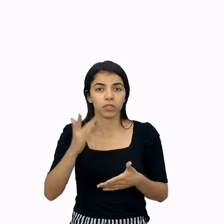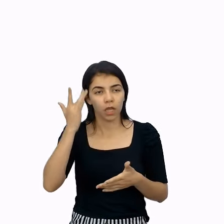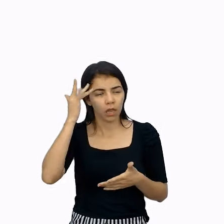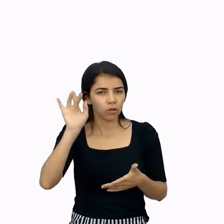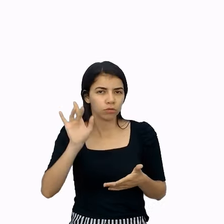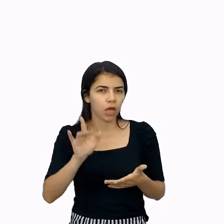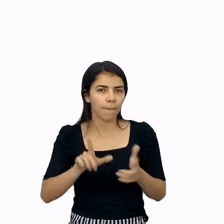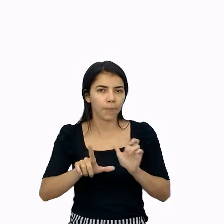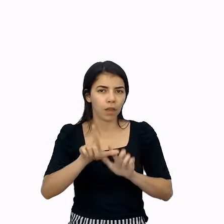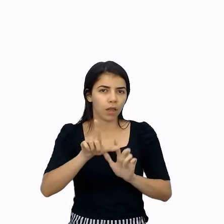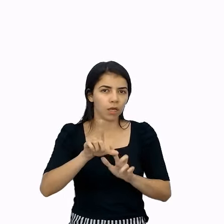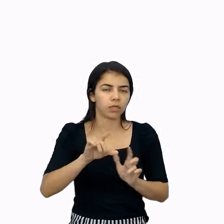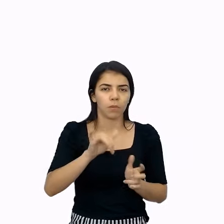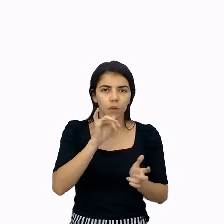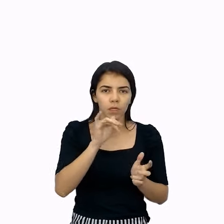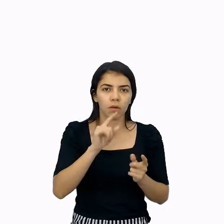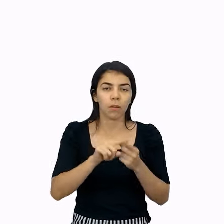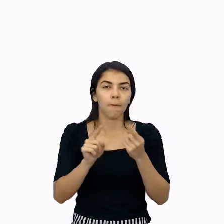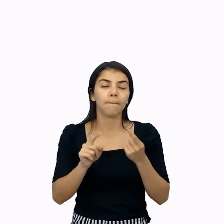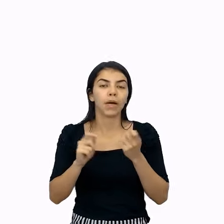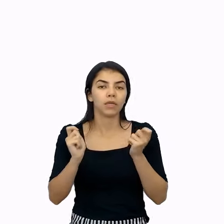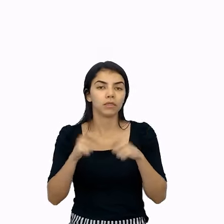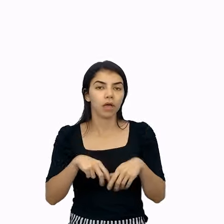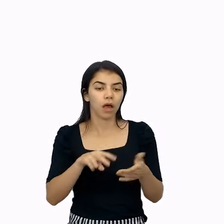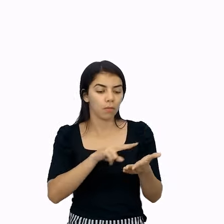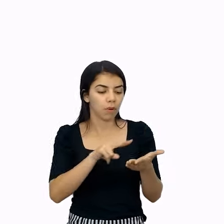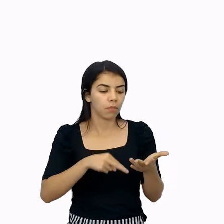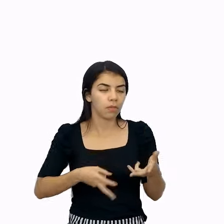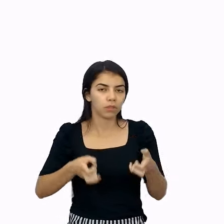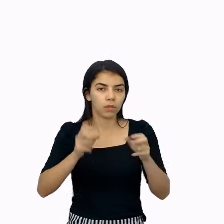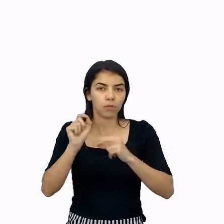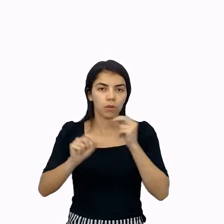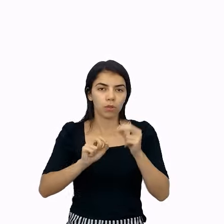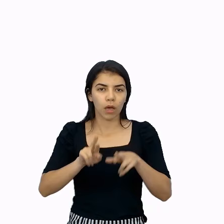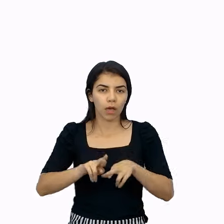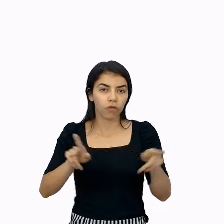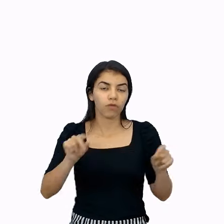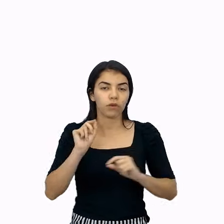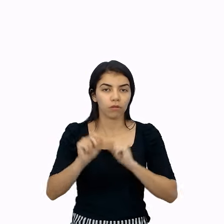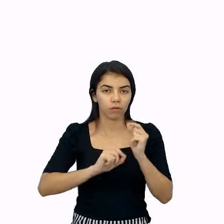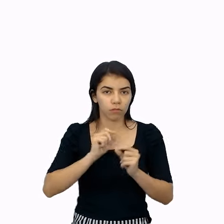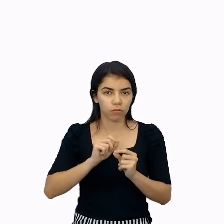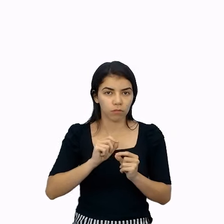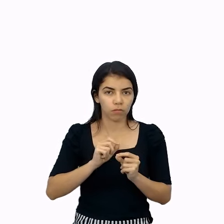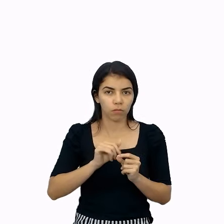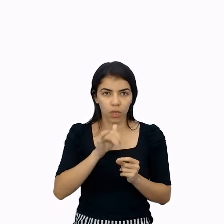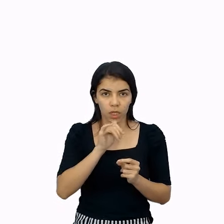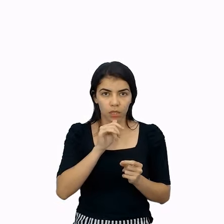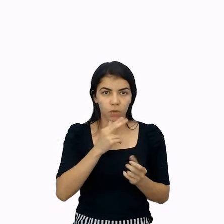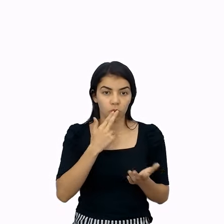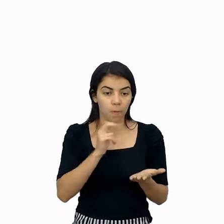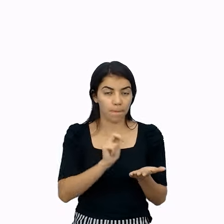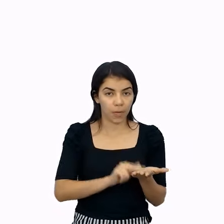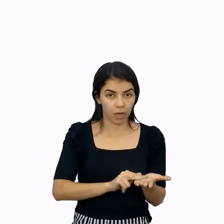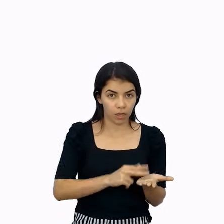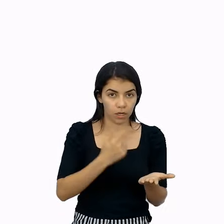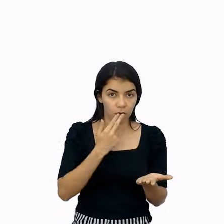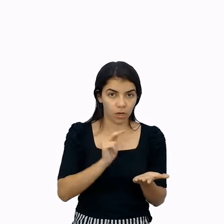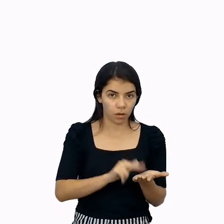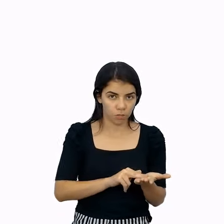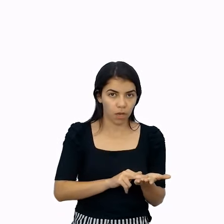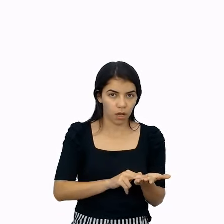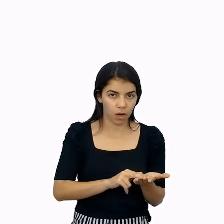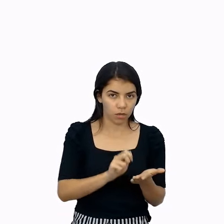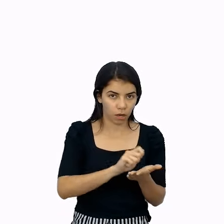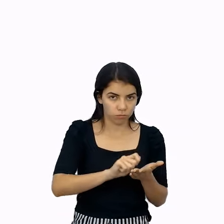ele reconhece, é capaz de reconhecer, por exemplo, a diferença entre uma carta, né, a estrutura